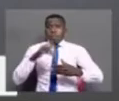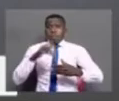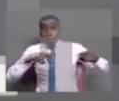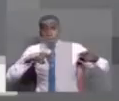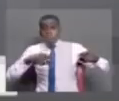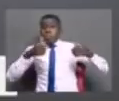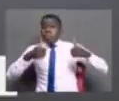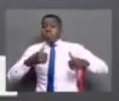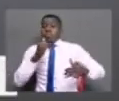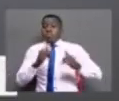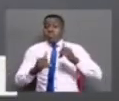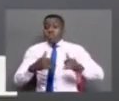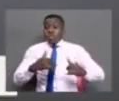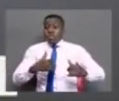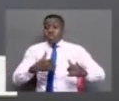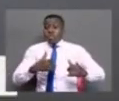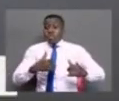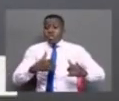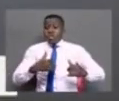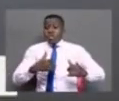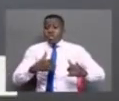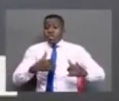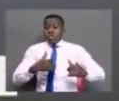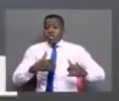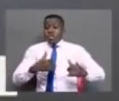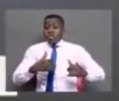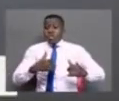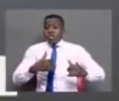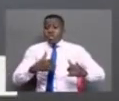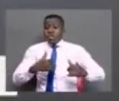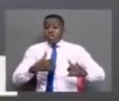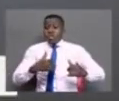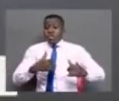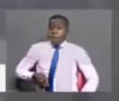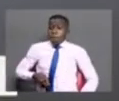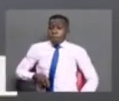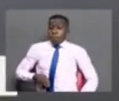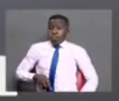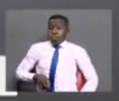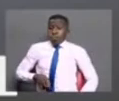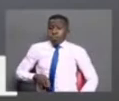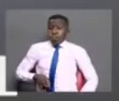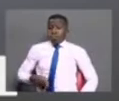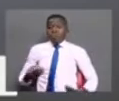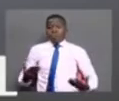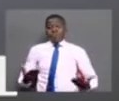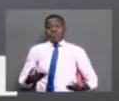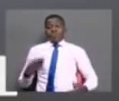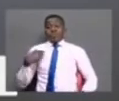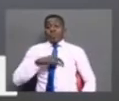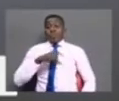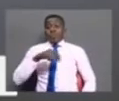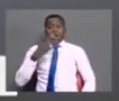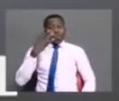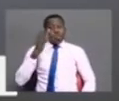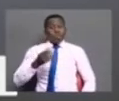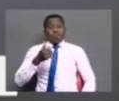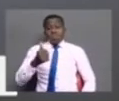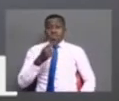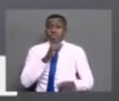da nossa corpo portanto precisa ter um defeito enzimático